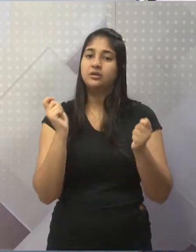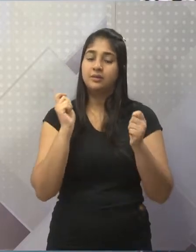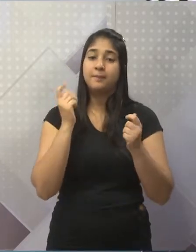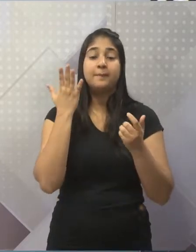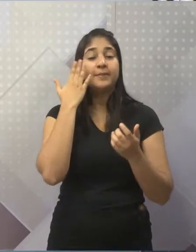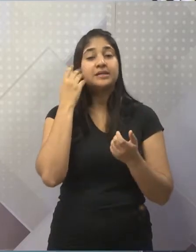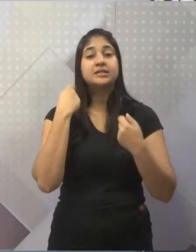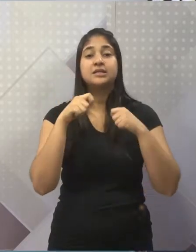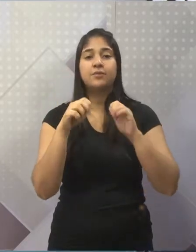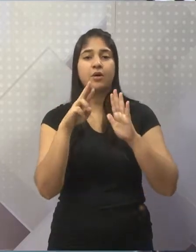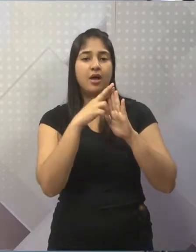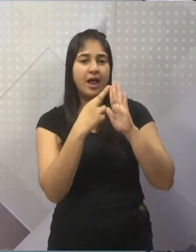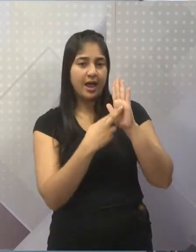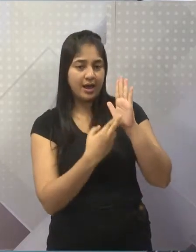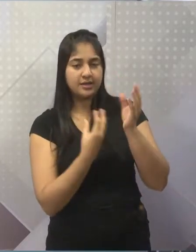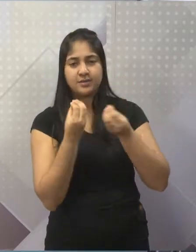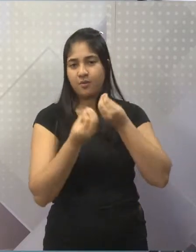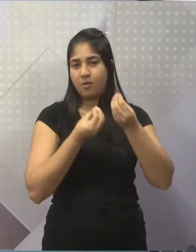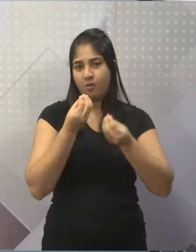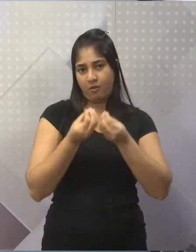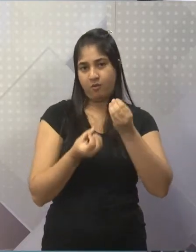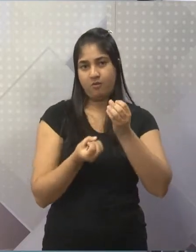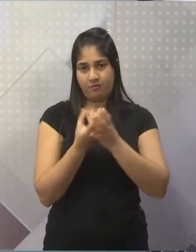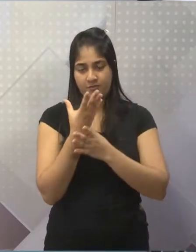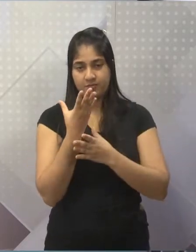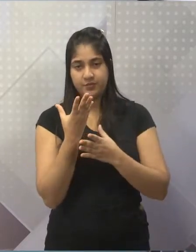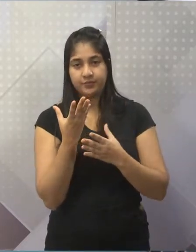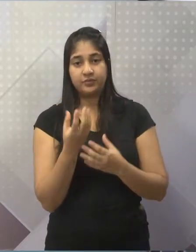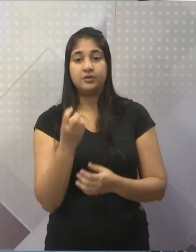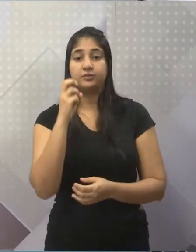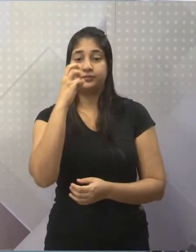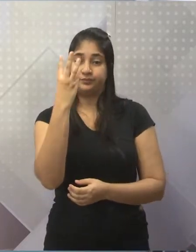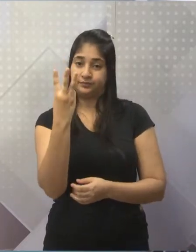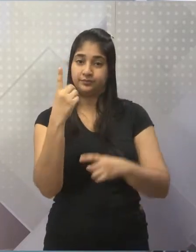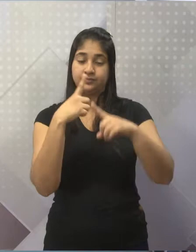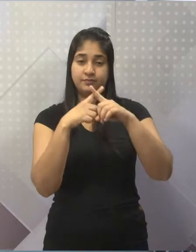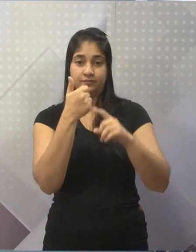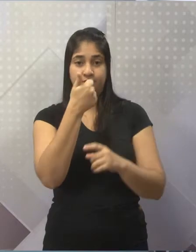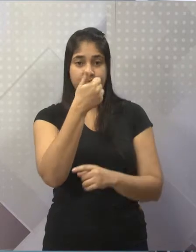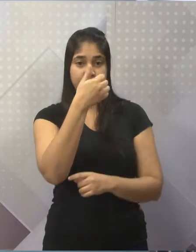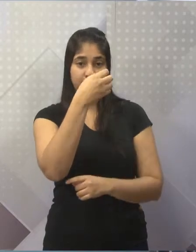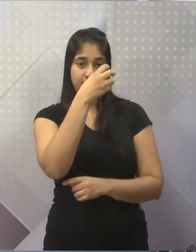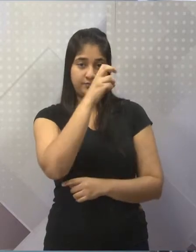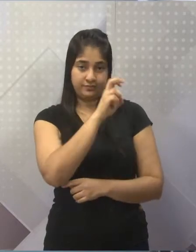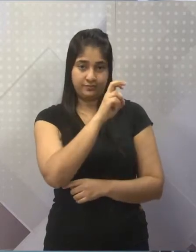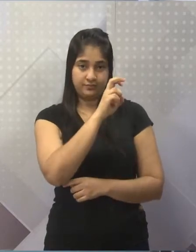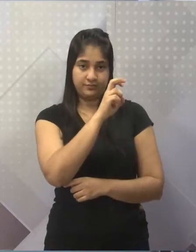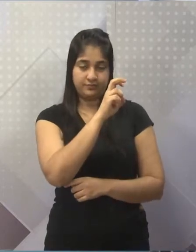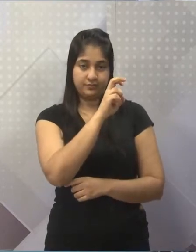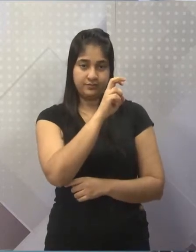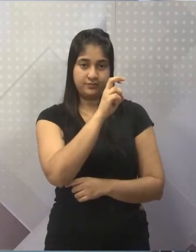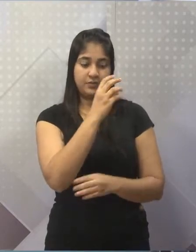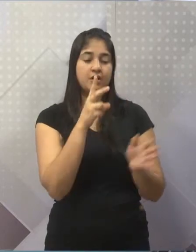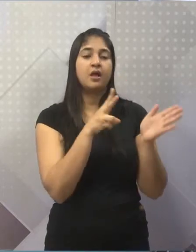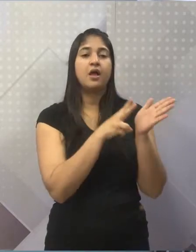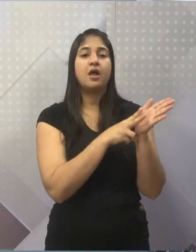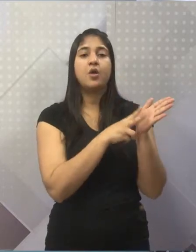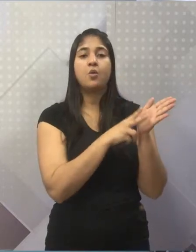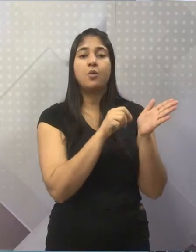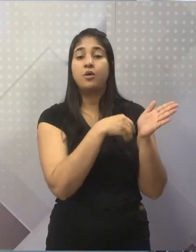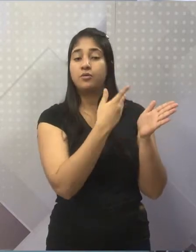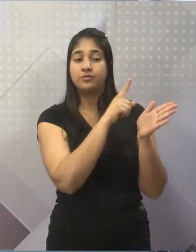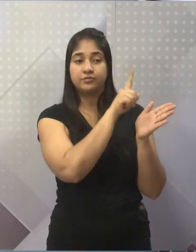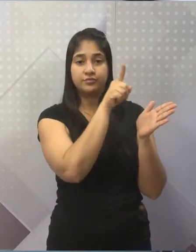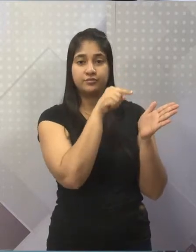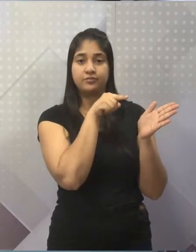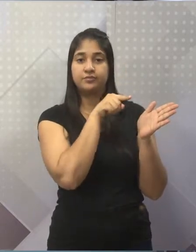precisa saber fazer. 3 vezes 5, 15. 3 vezes 1, 3. Mais aquele 1zinho